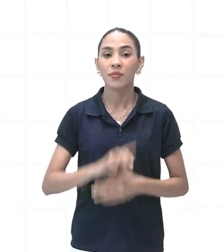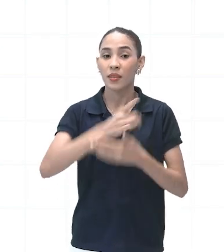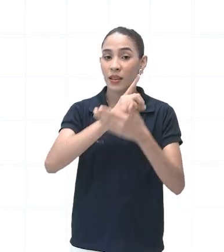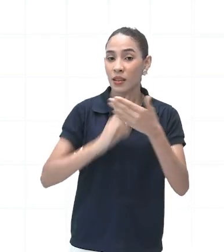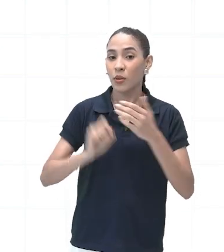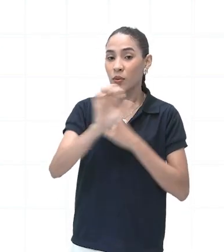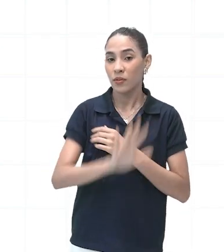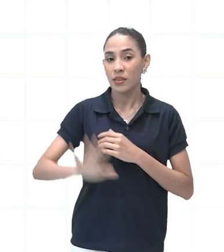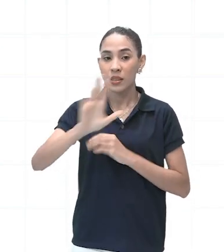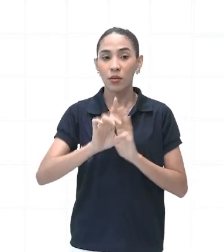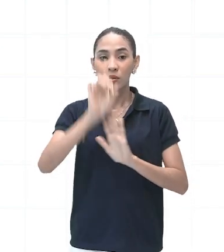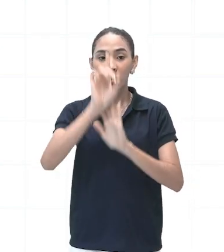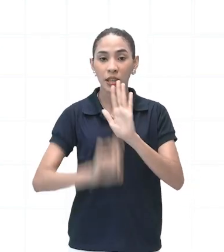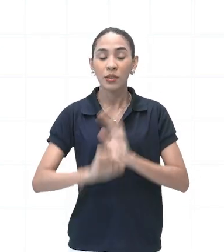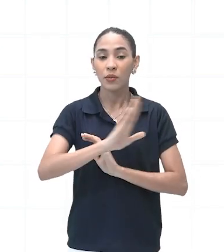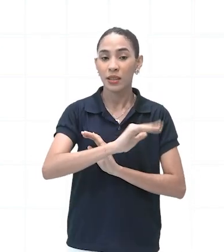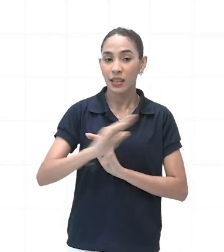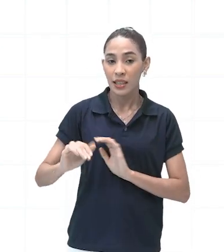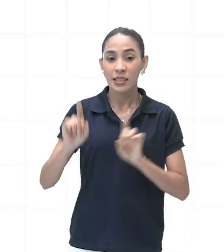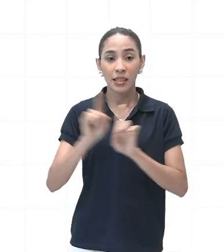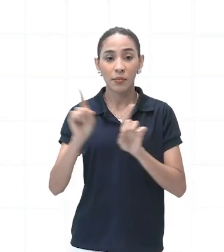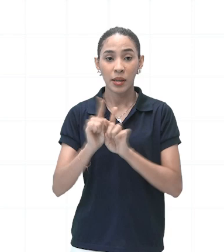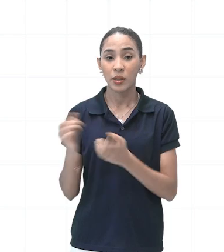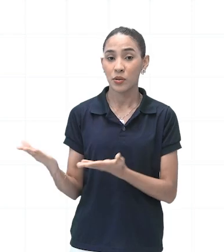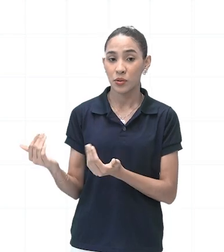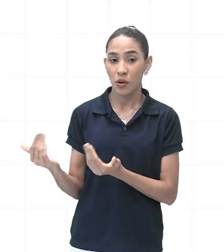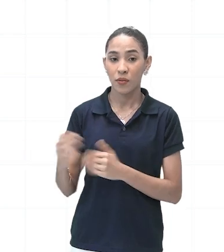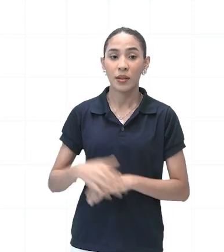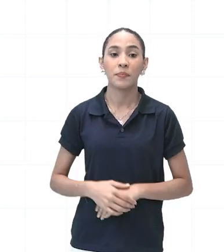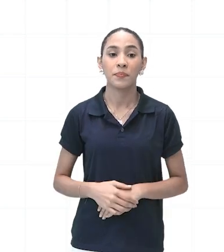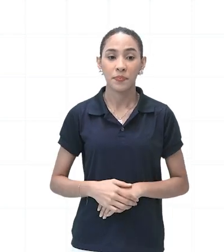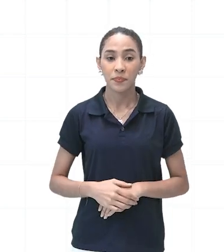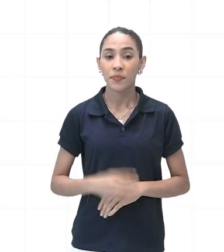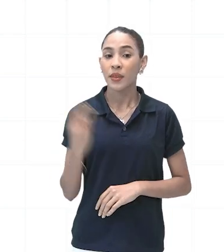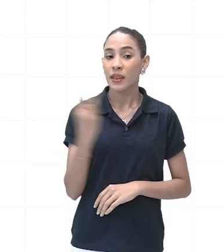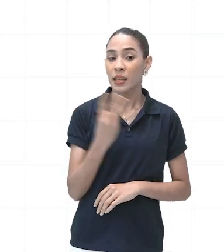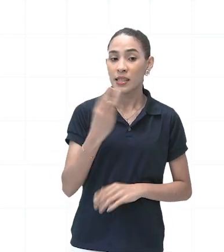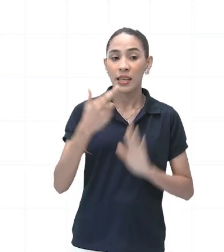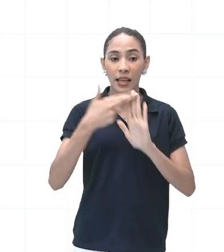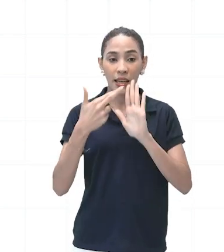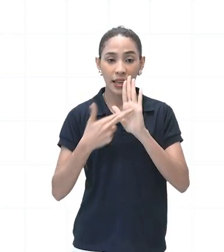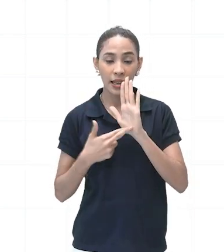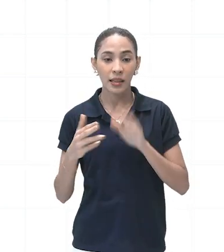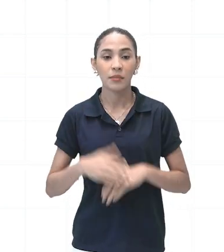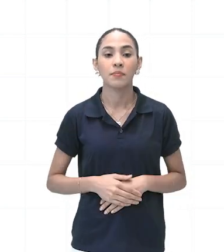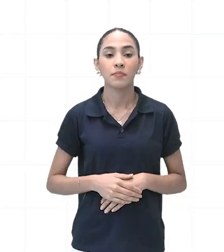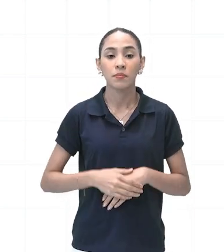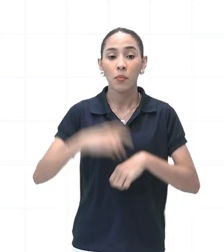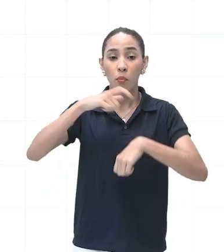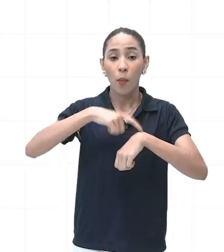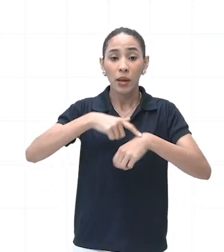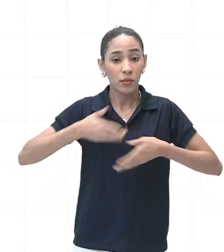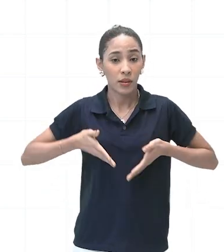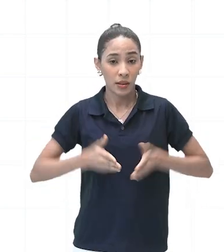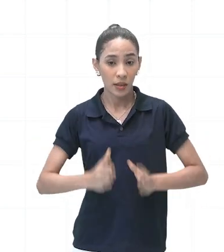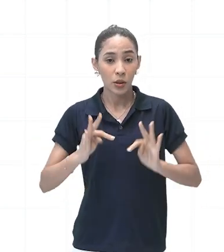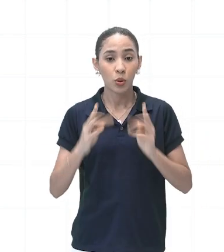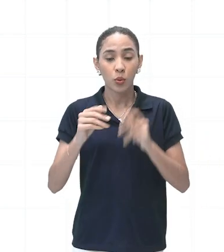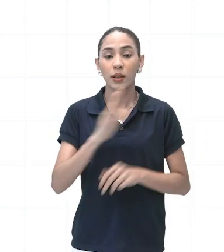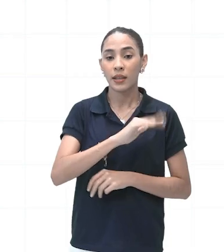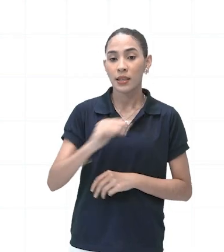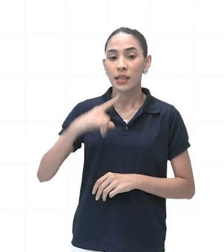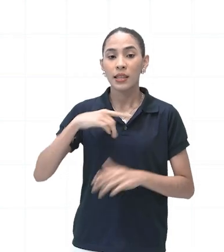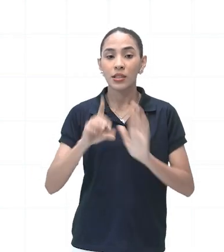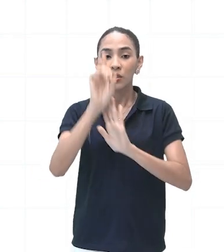Declaração Universal dos Direitos da Criança e do Adolescente. Terceiro princípio. Desde o nascimento, toda criança